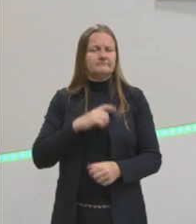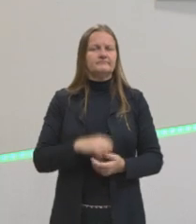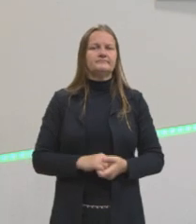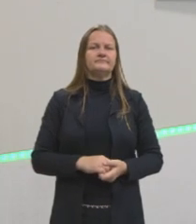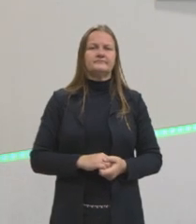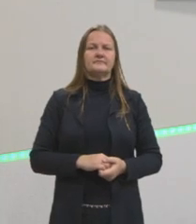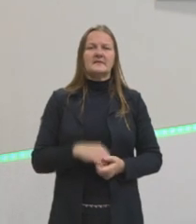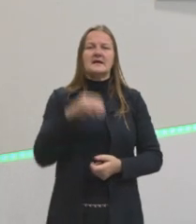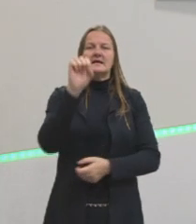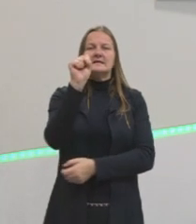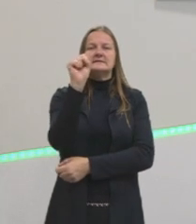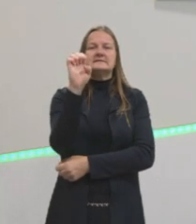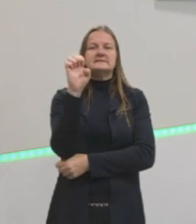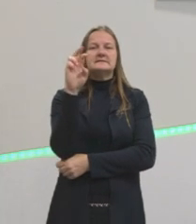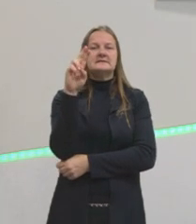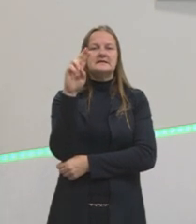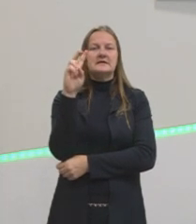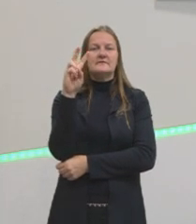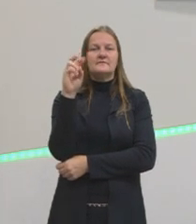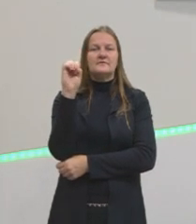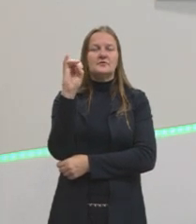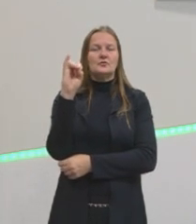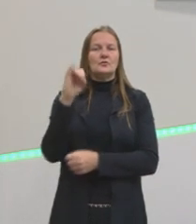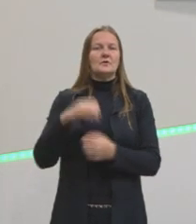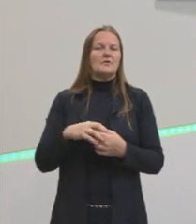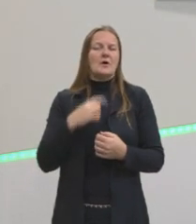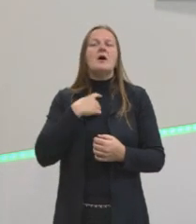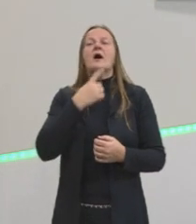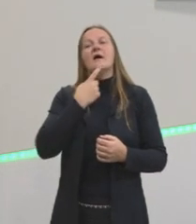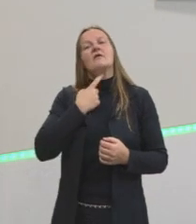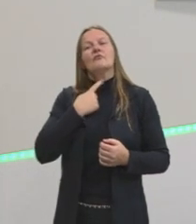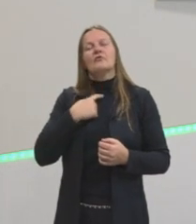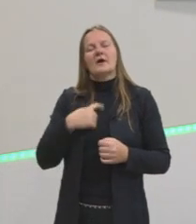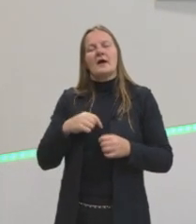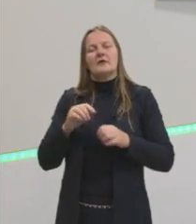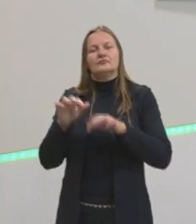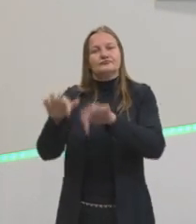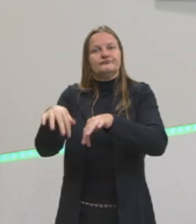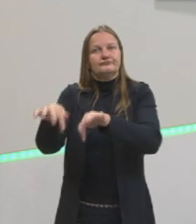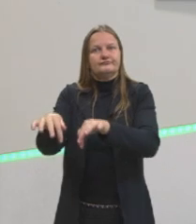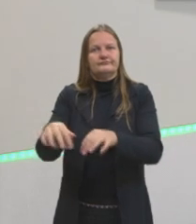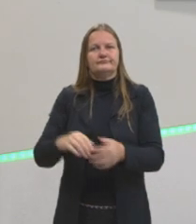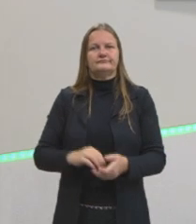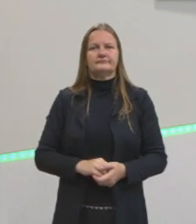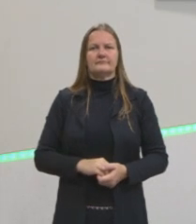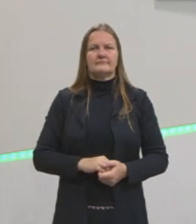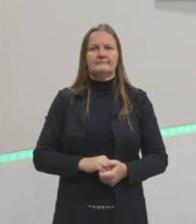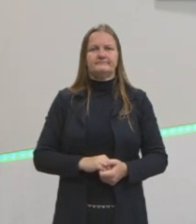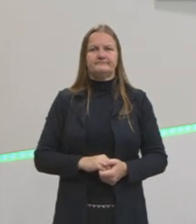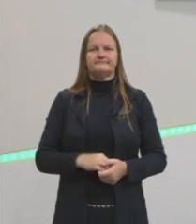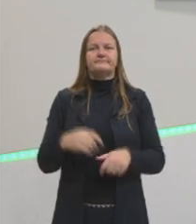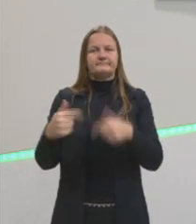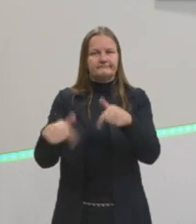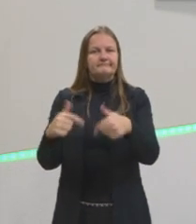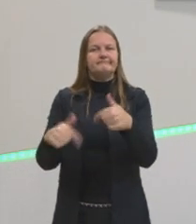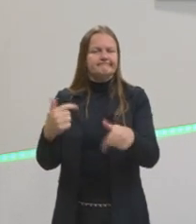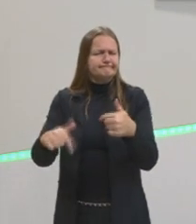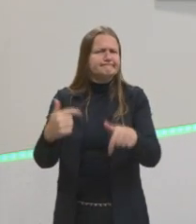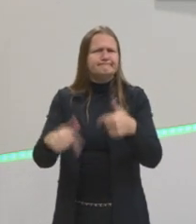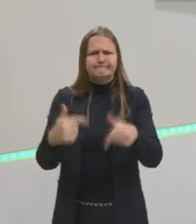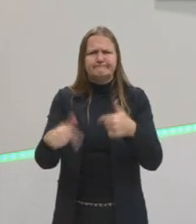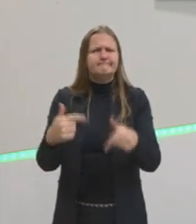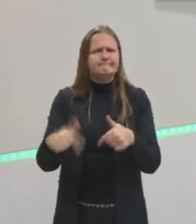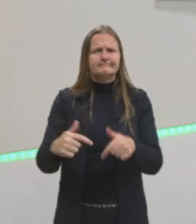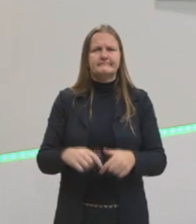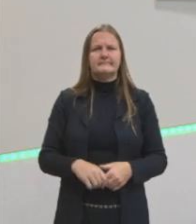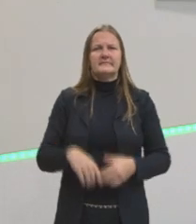mas ela se submetia delivery o certo é que ponto livre e espontânea vontade aquele trabalho servil ela fazer uma